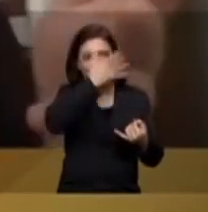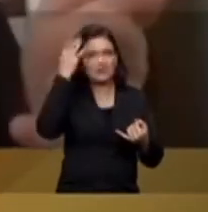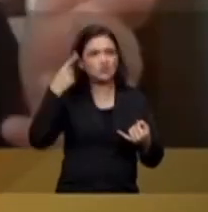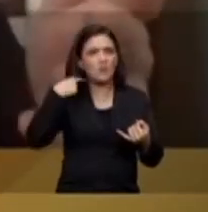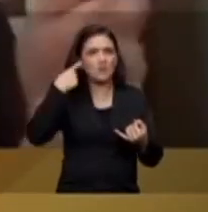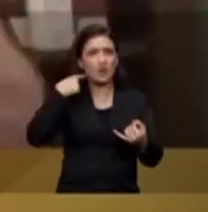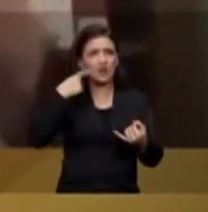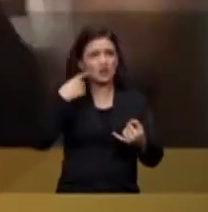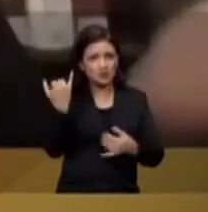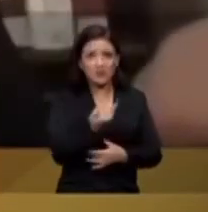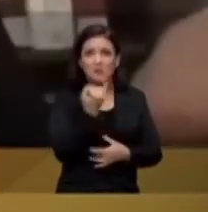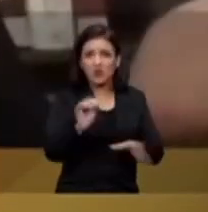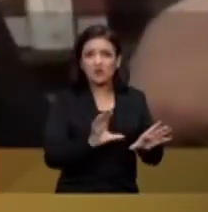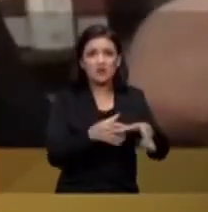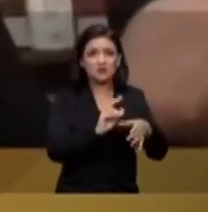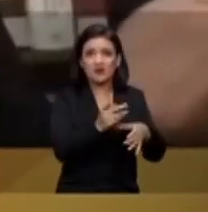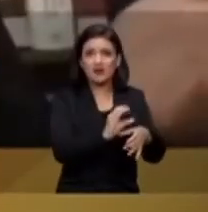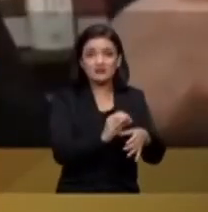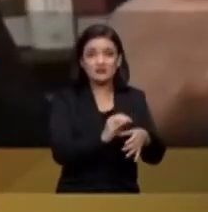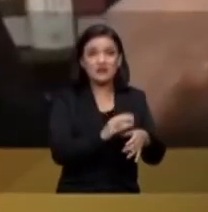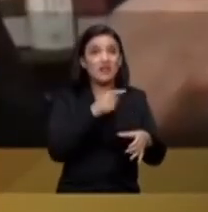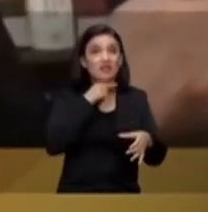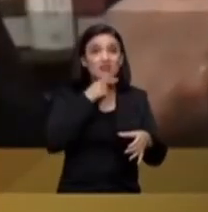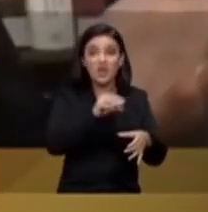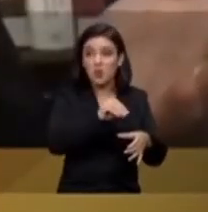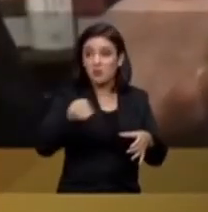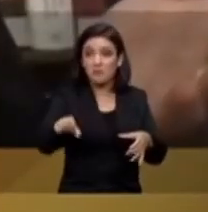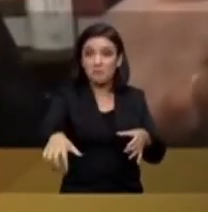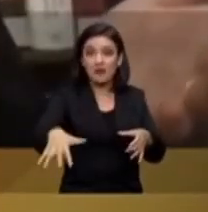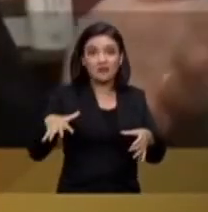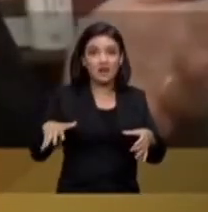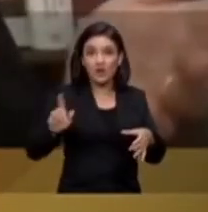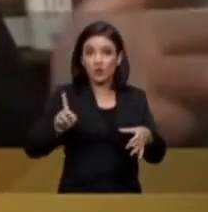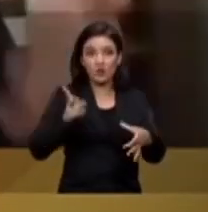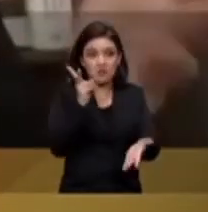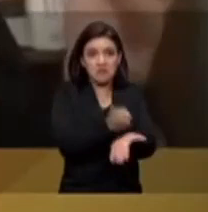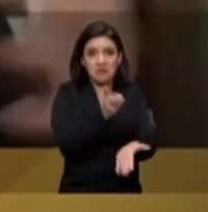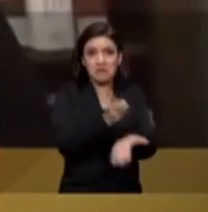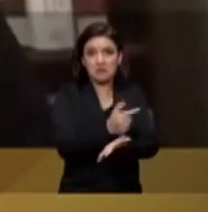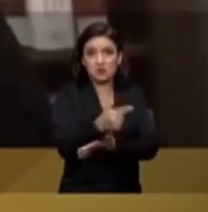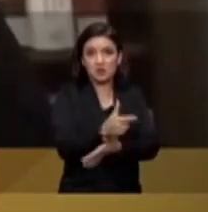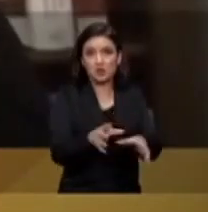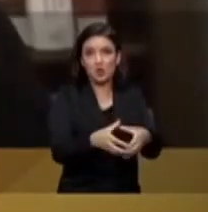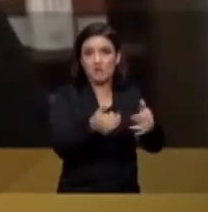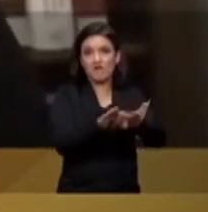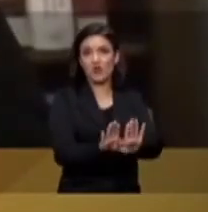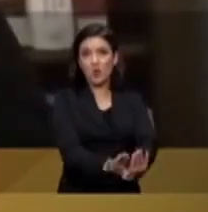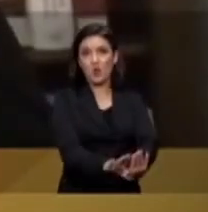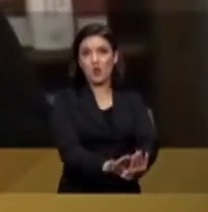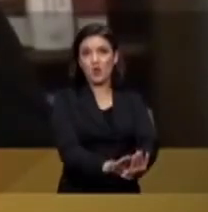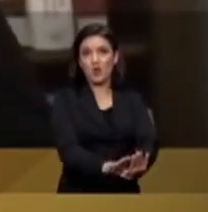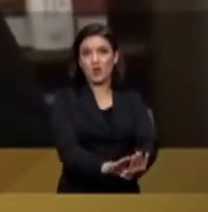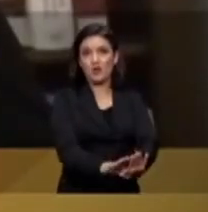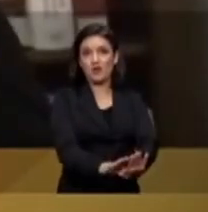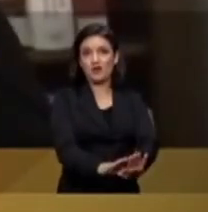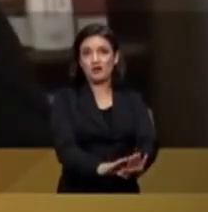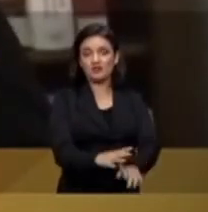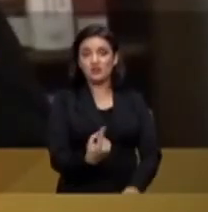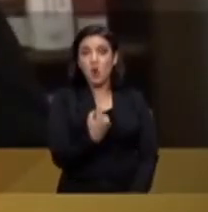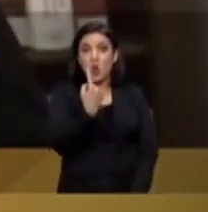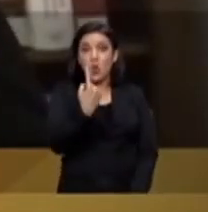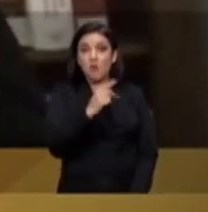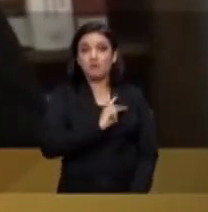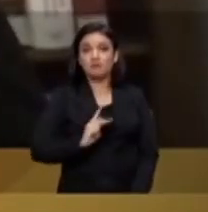políticos importantes, foram trazidos ao plenário da segunda, ao plenário maior, ao colegiado maior do Supremo Tribunal Federal. Portanto,